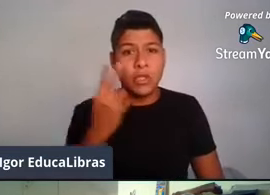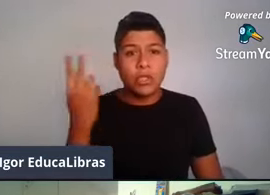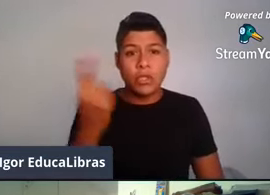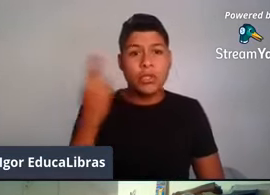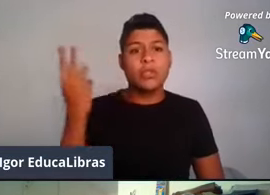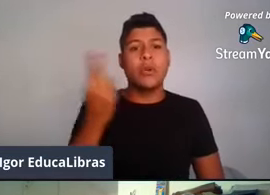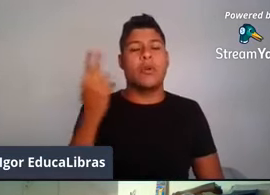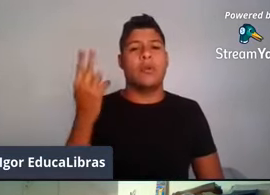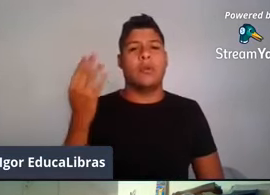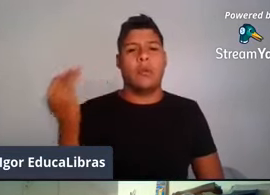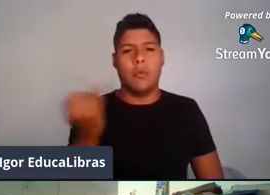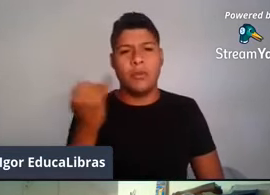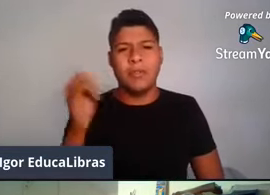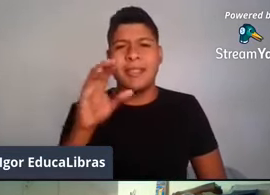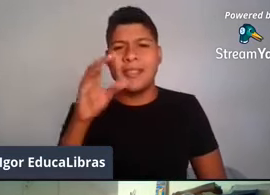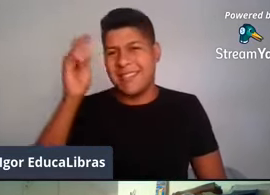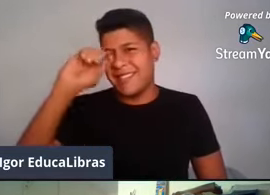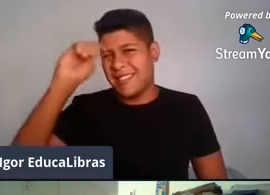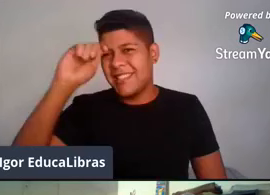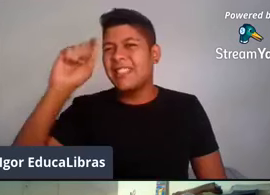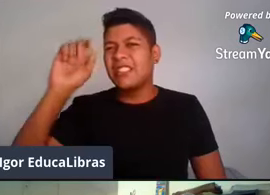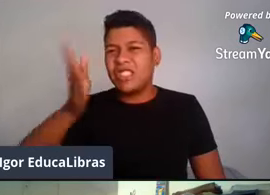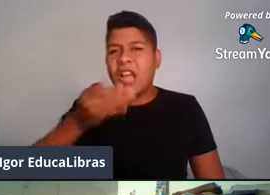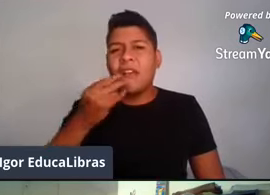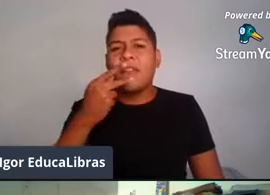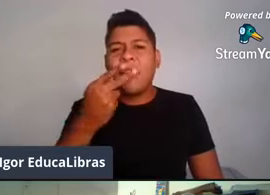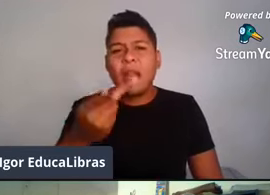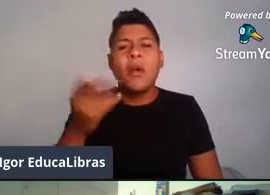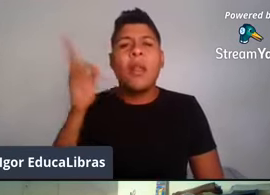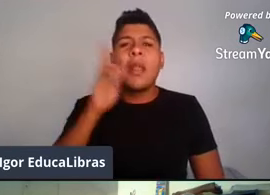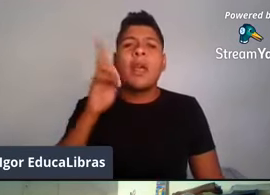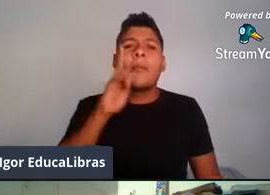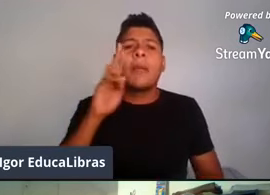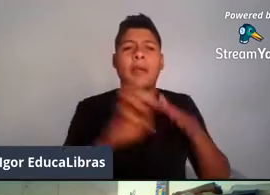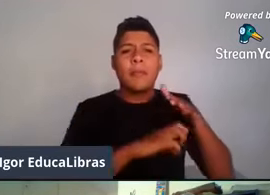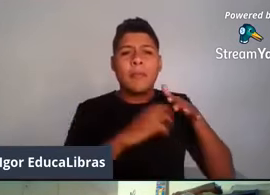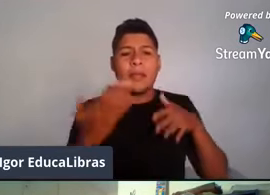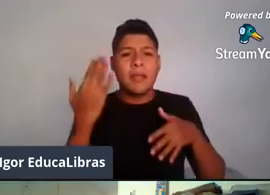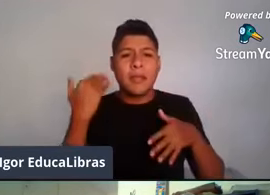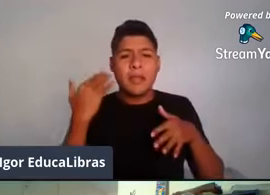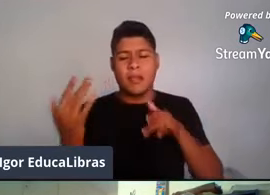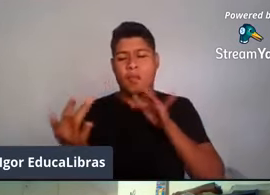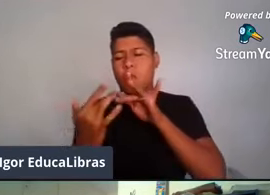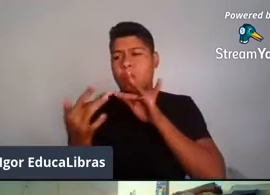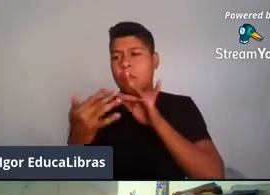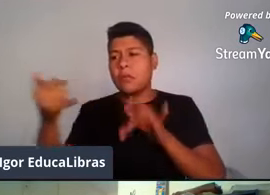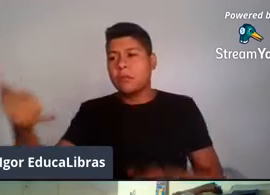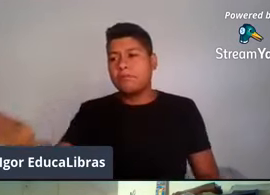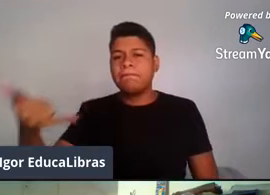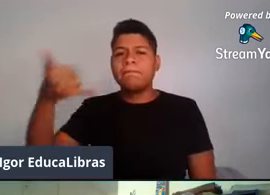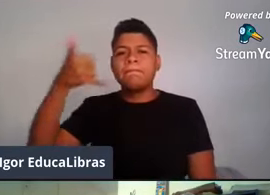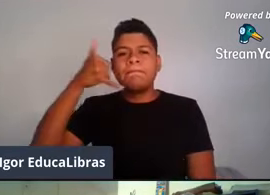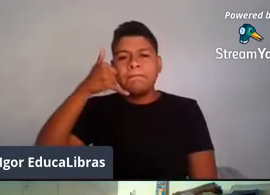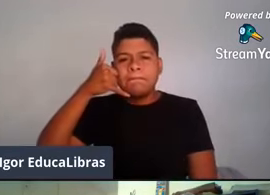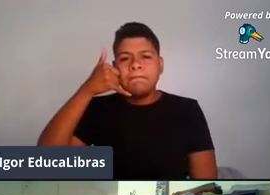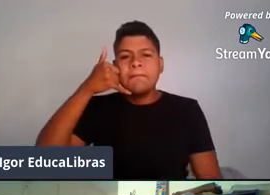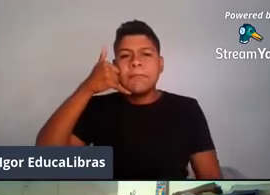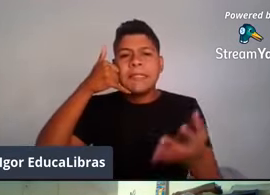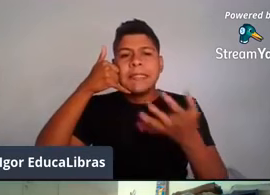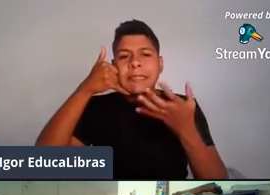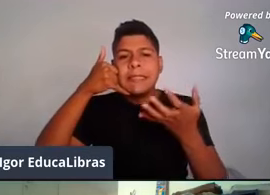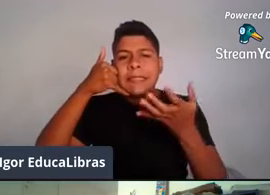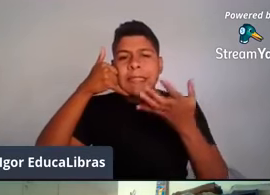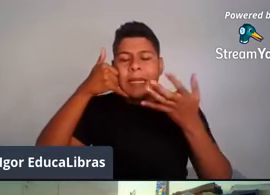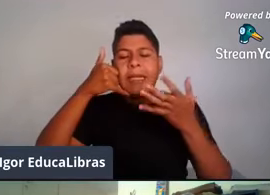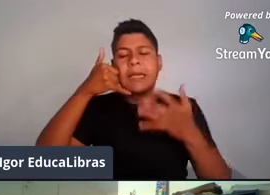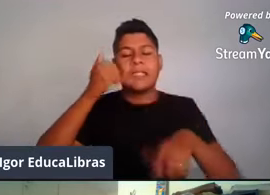Cid comentou no início, mas eu lembro de uma empresa, por exemplo, uma vez que entrou em contato com a gente, ela só queria contratar